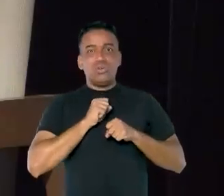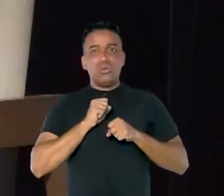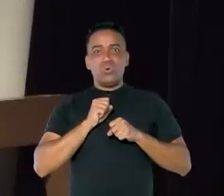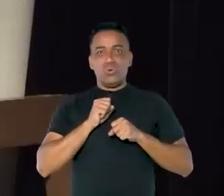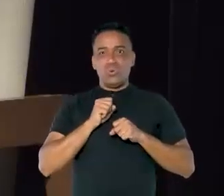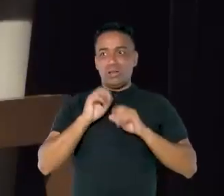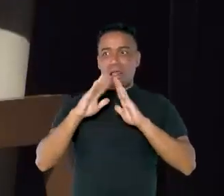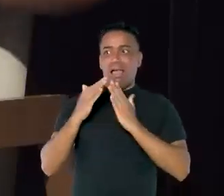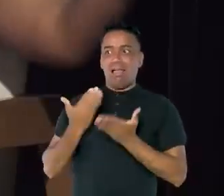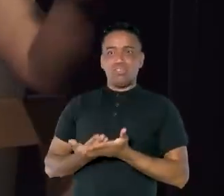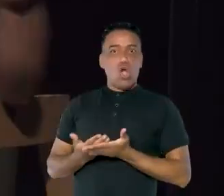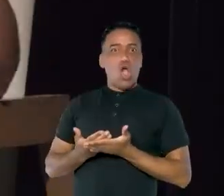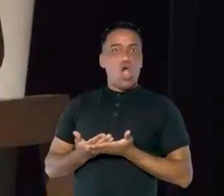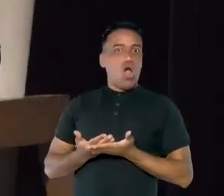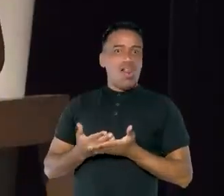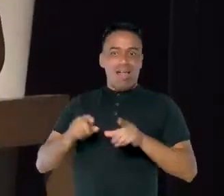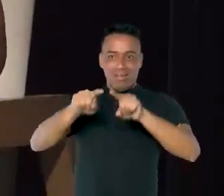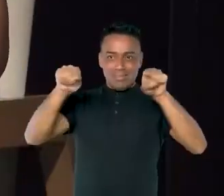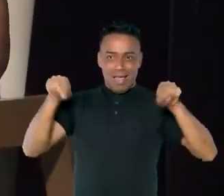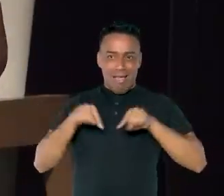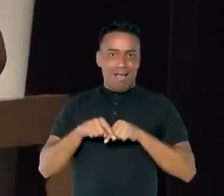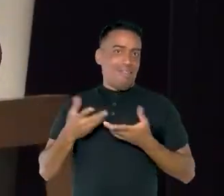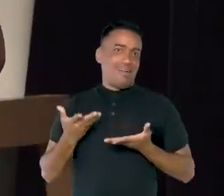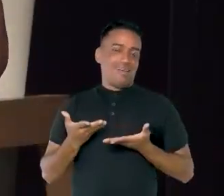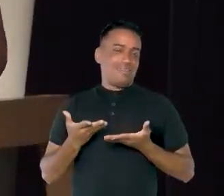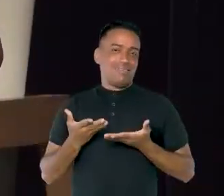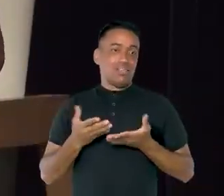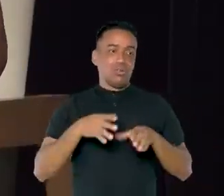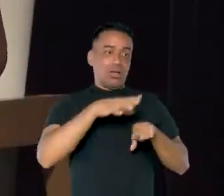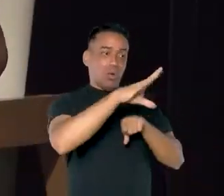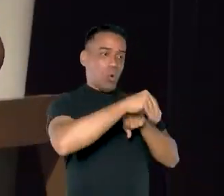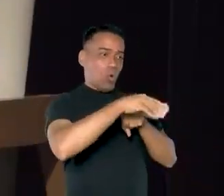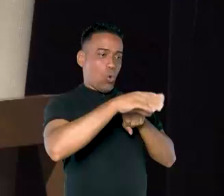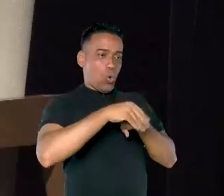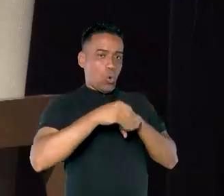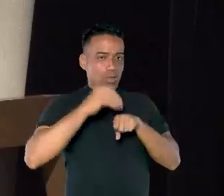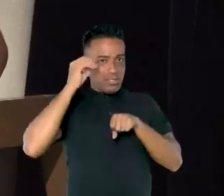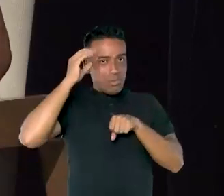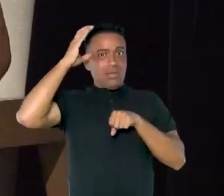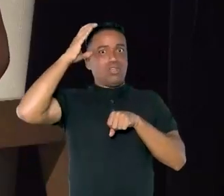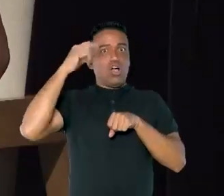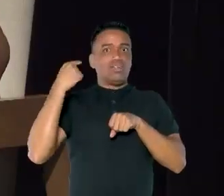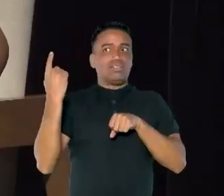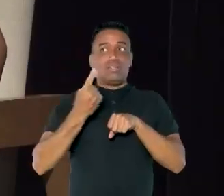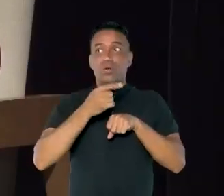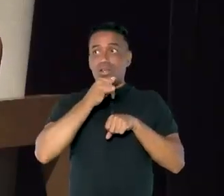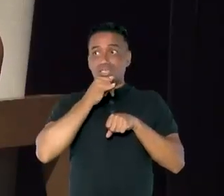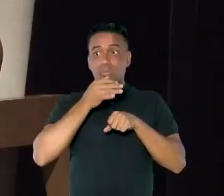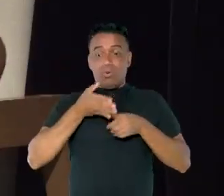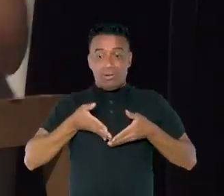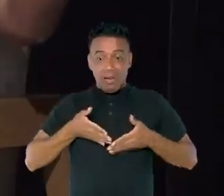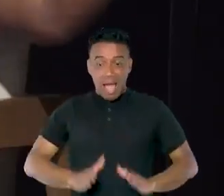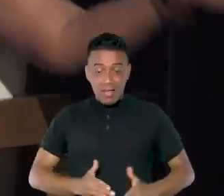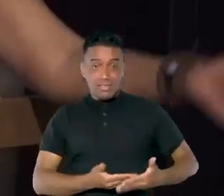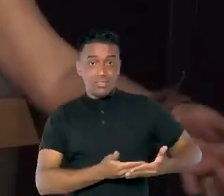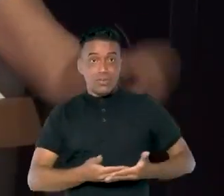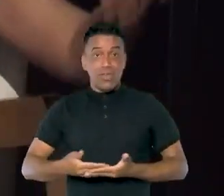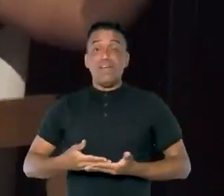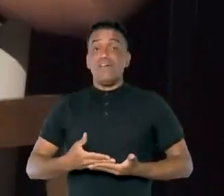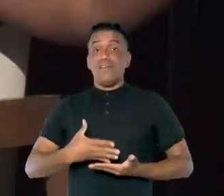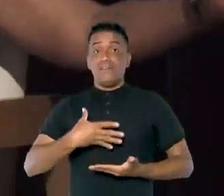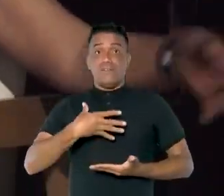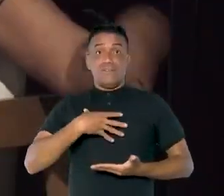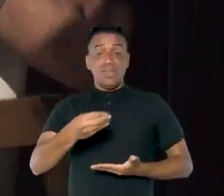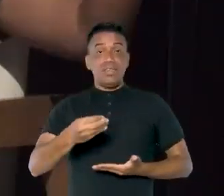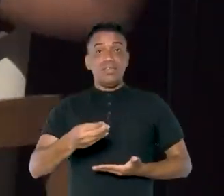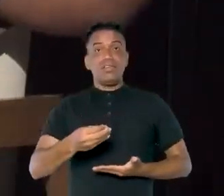um conhecimento que a gente adquiriu. A gente sempre fala, né, que a gente pare o filho, mas quem educa são as